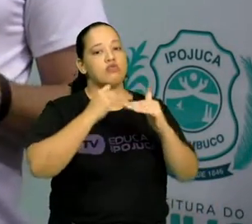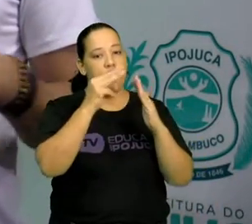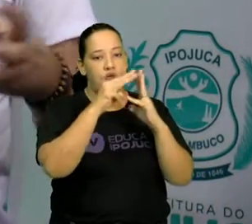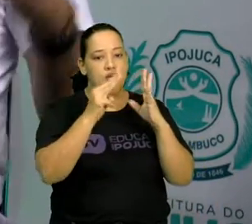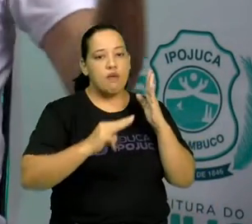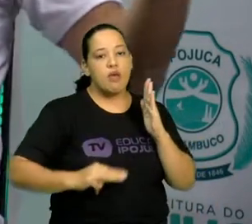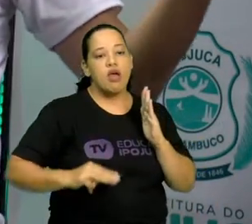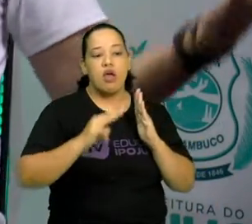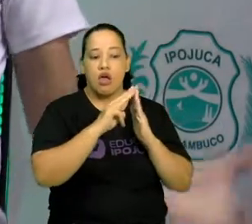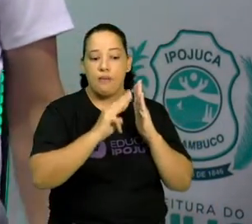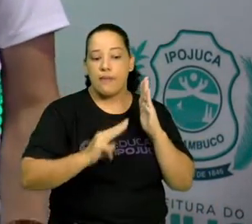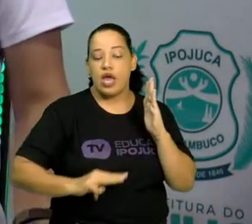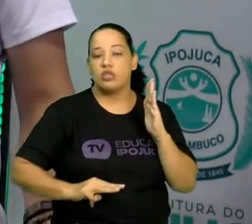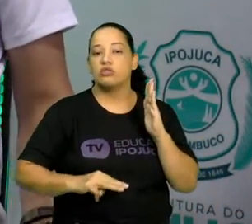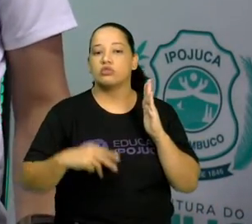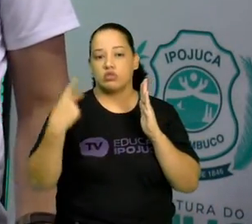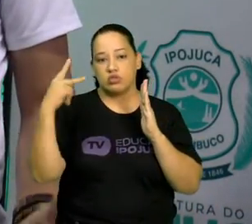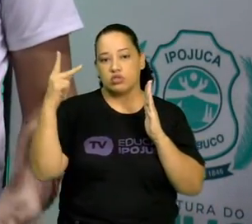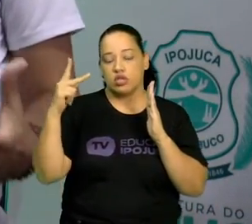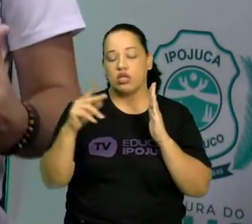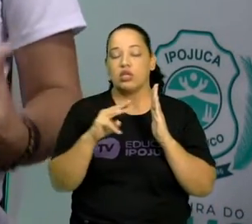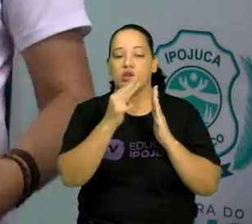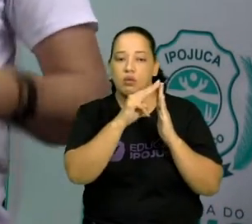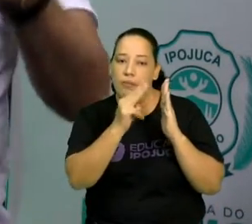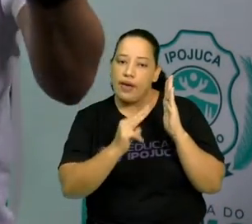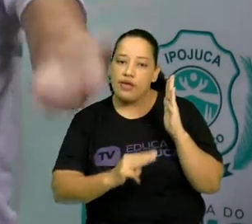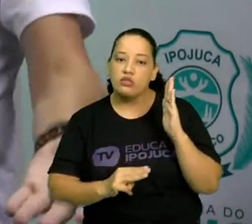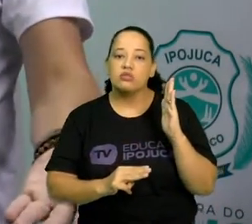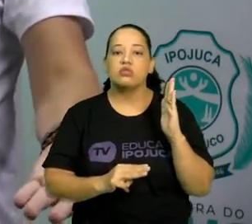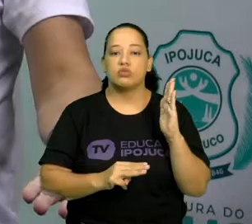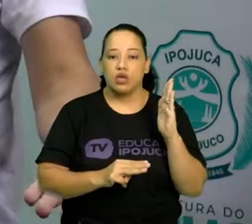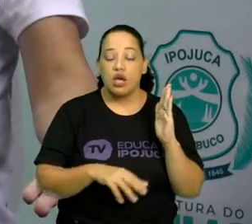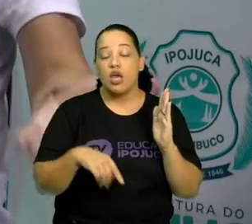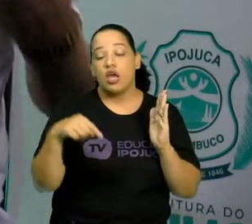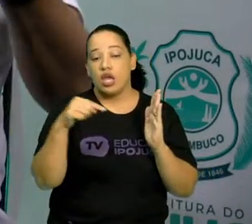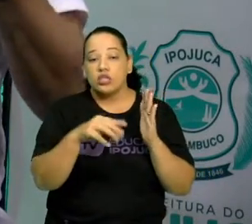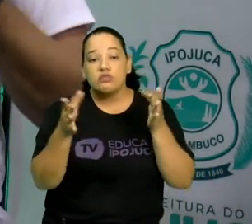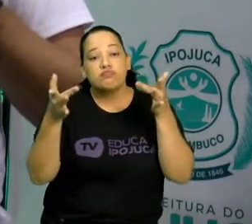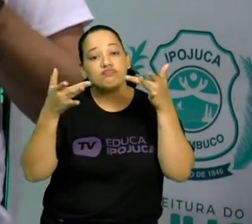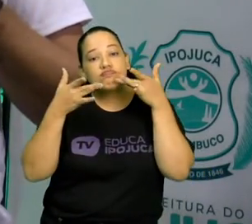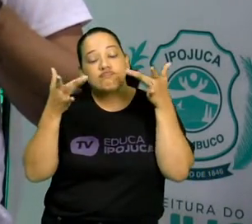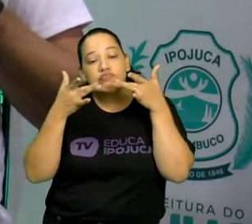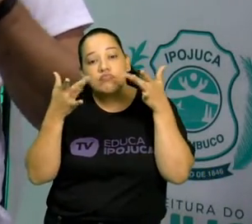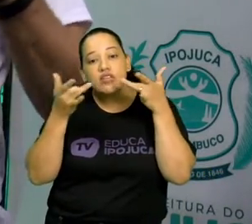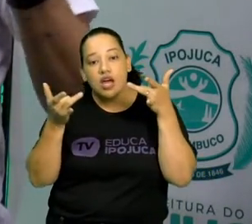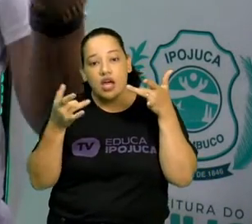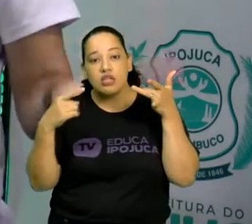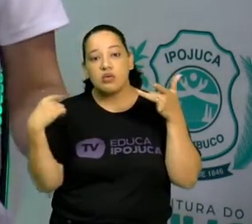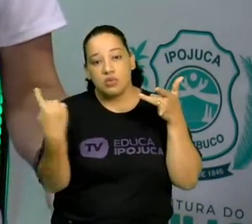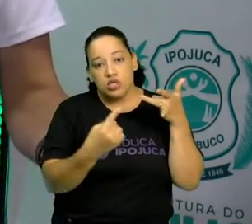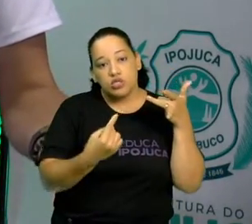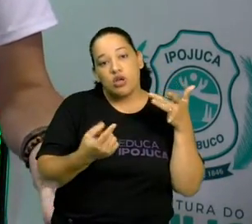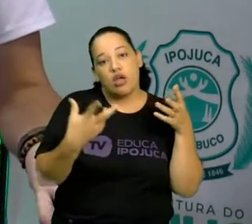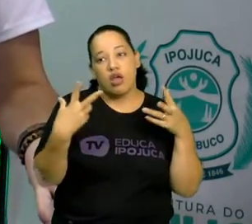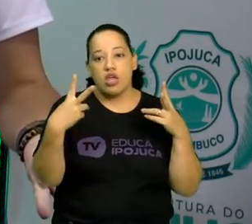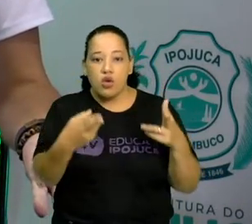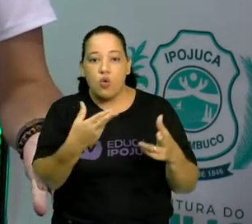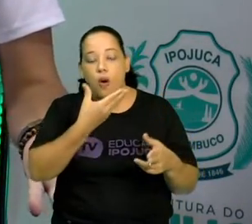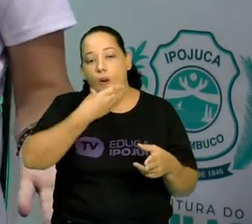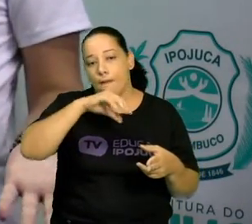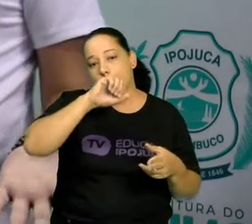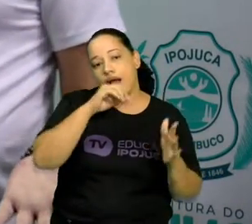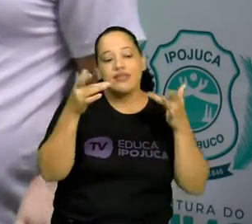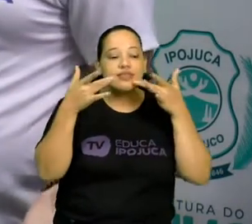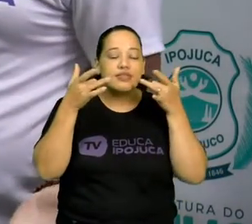né, o método Stanislavski, para o teatro. E ele, para nós, ele é considerado o pai do teatro